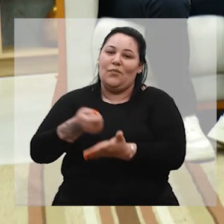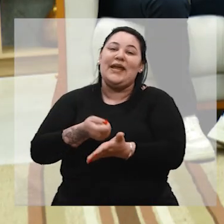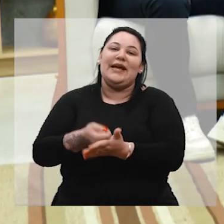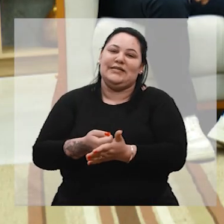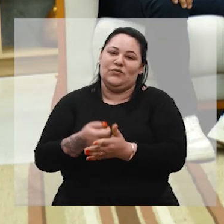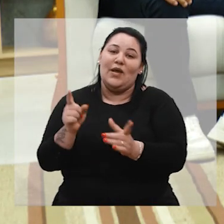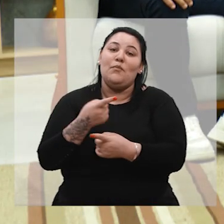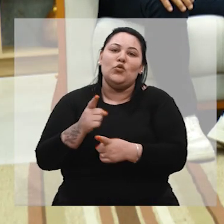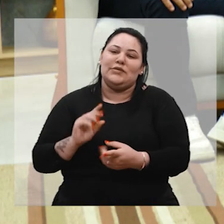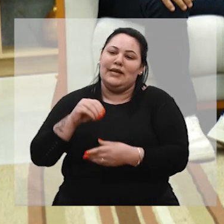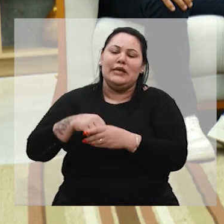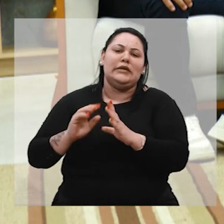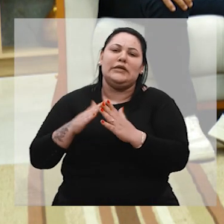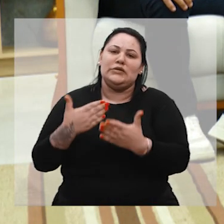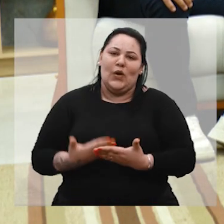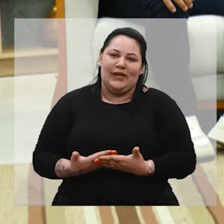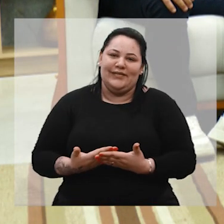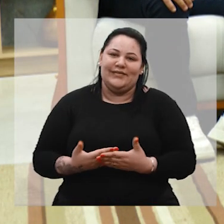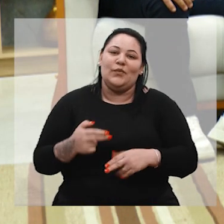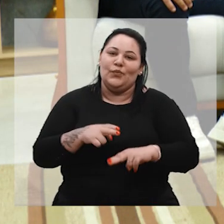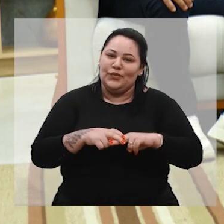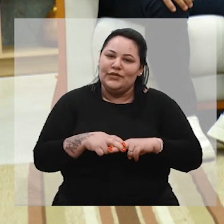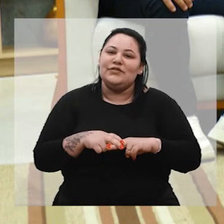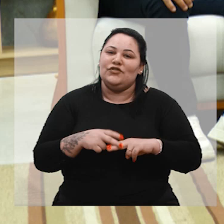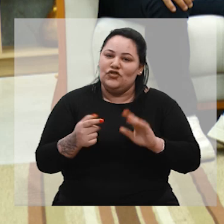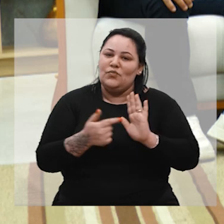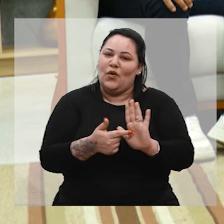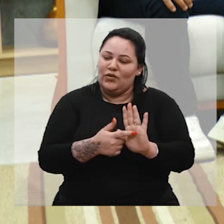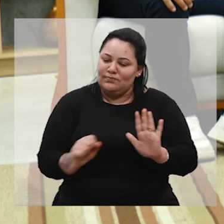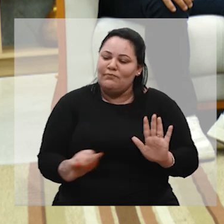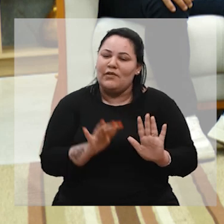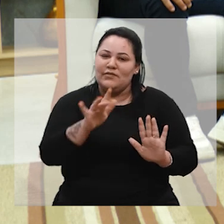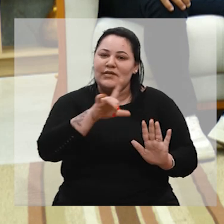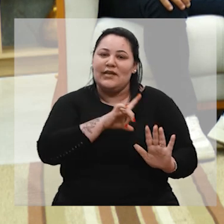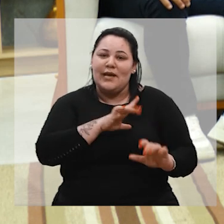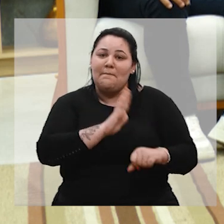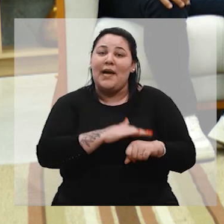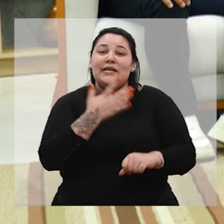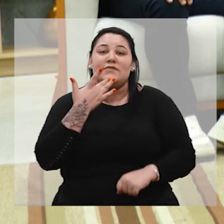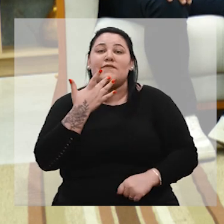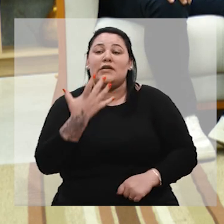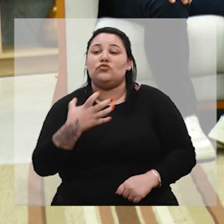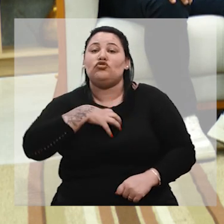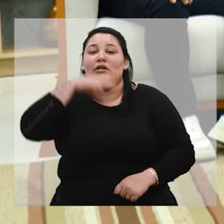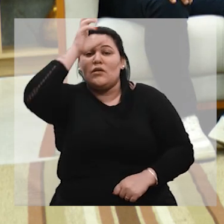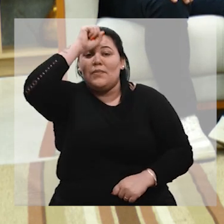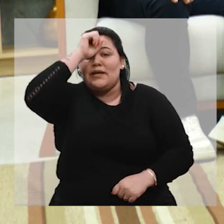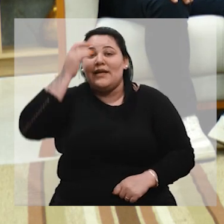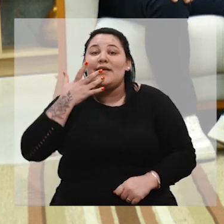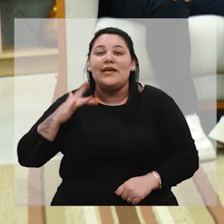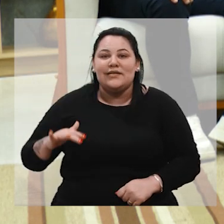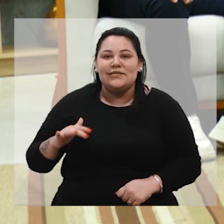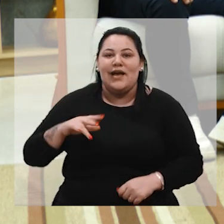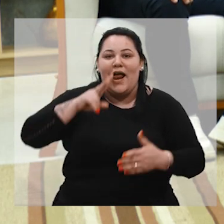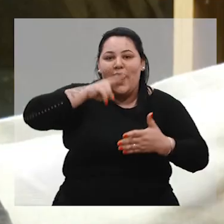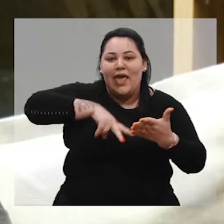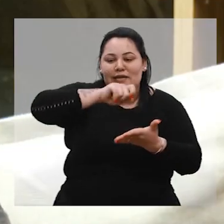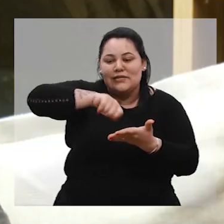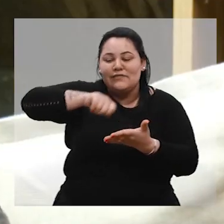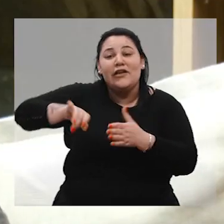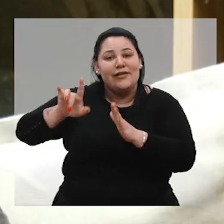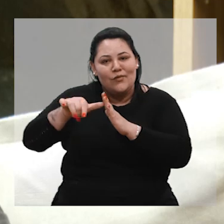iniciei, mas hoje ela é obrigatória. Tanto é a riqueza que ela traz e a facilidade que ela traz para as crianças